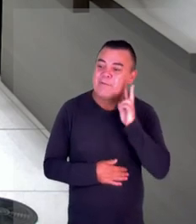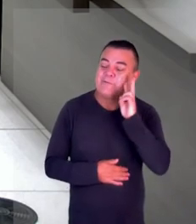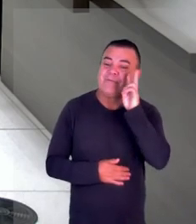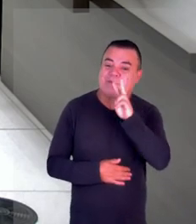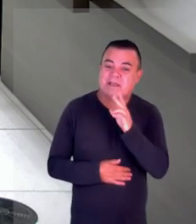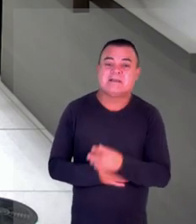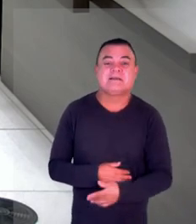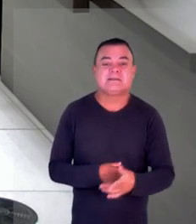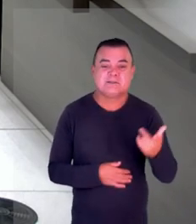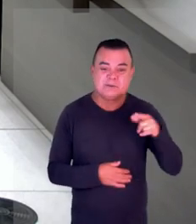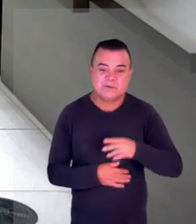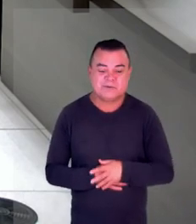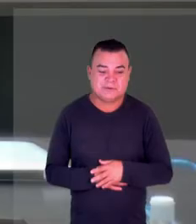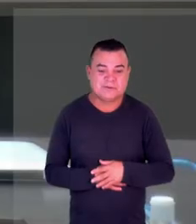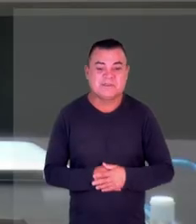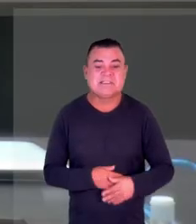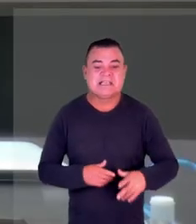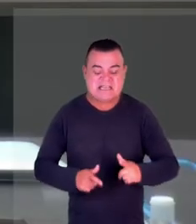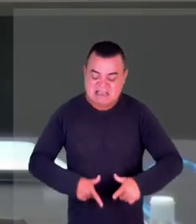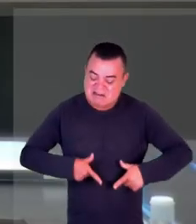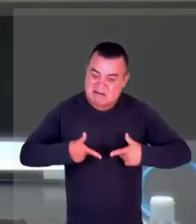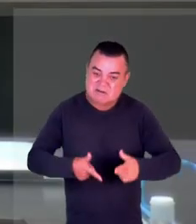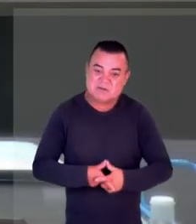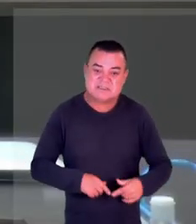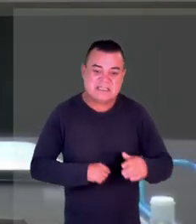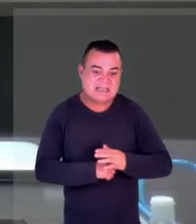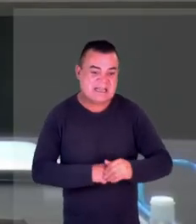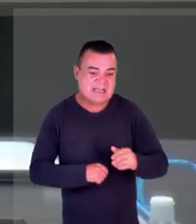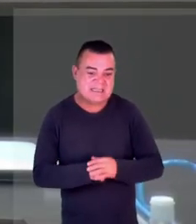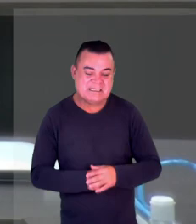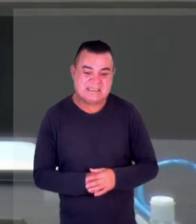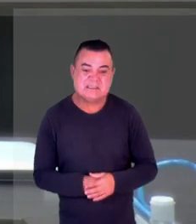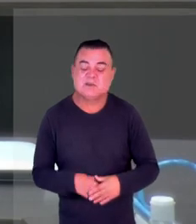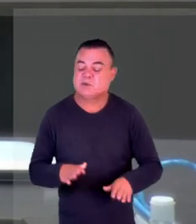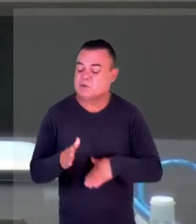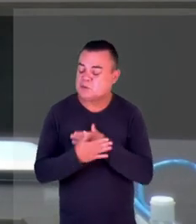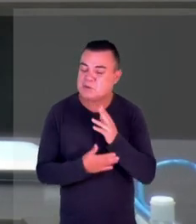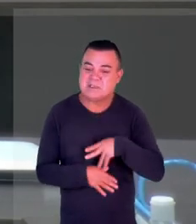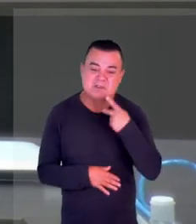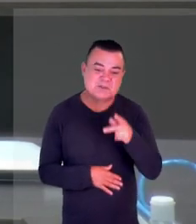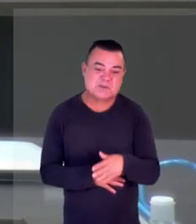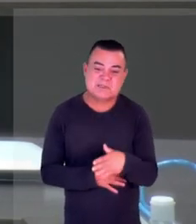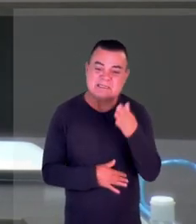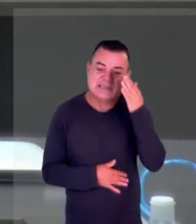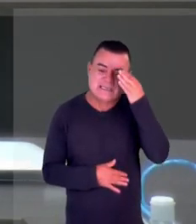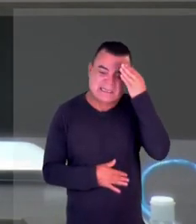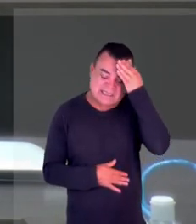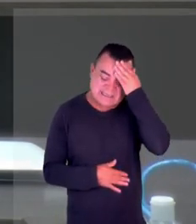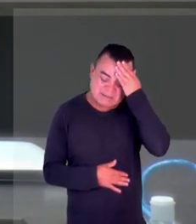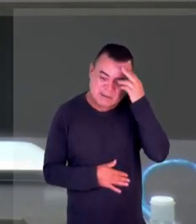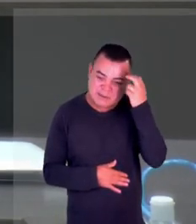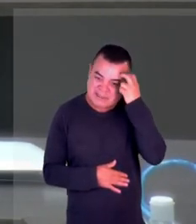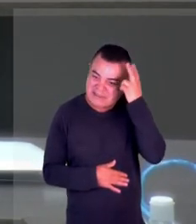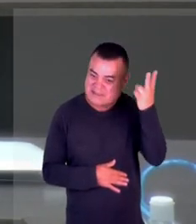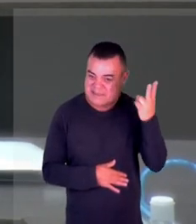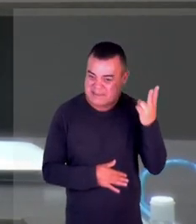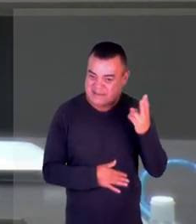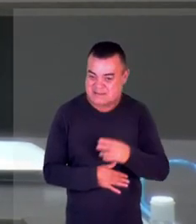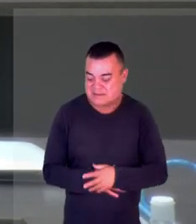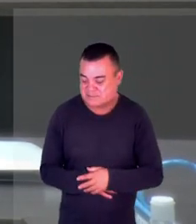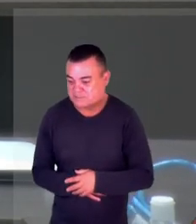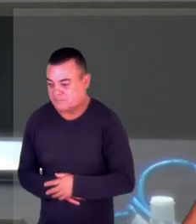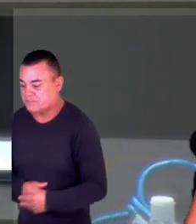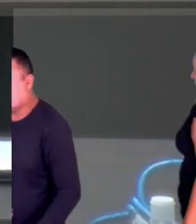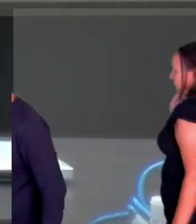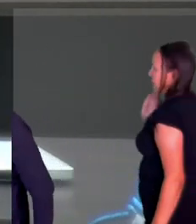carinho no acolhimento com toda a sua sabedoria eh com relação à reforma agrária a